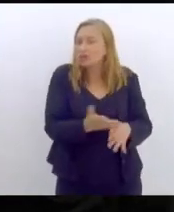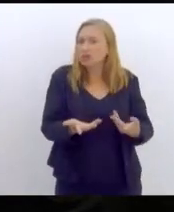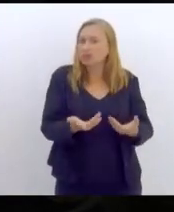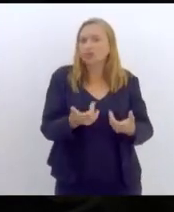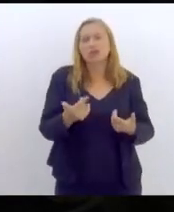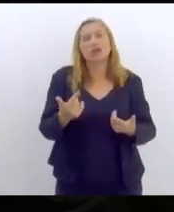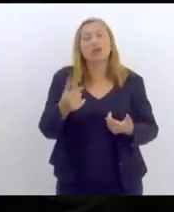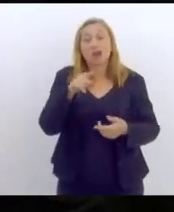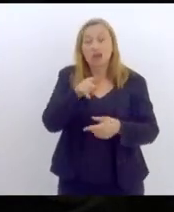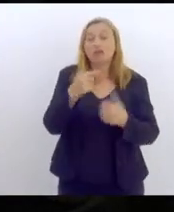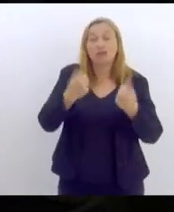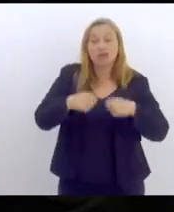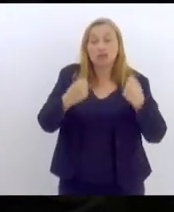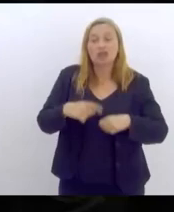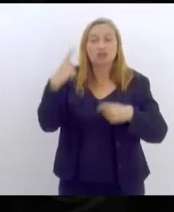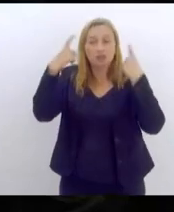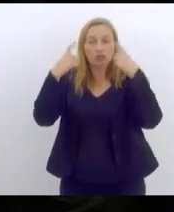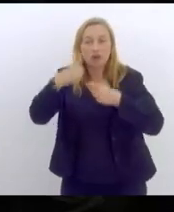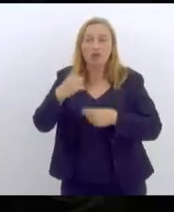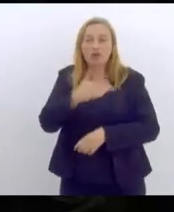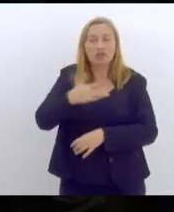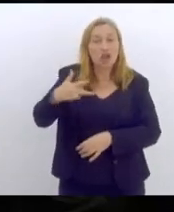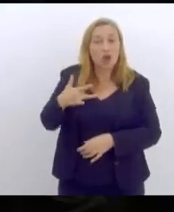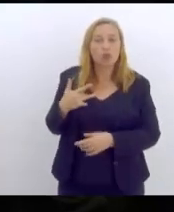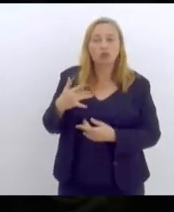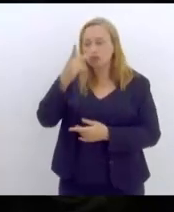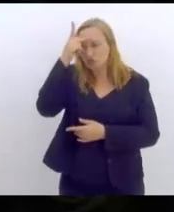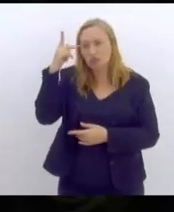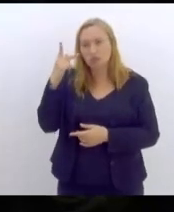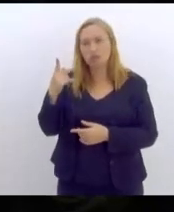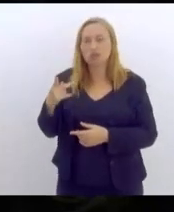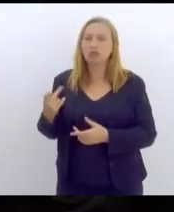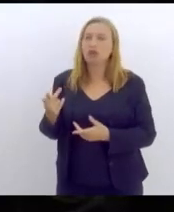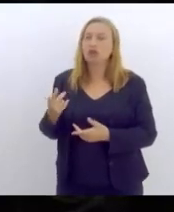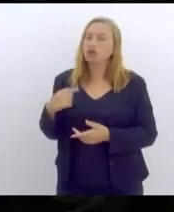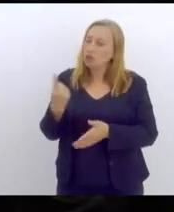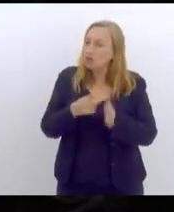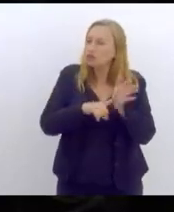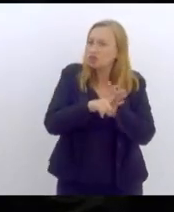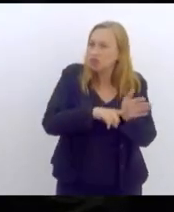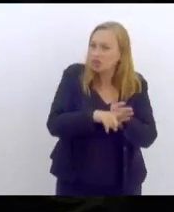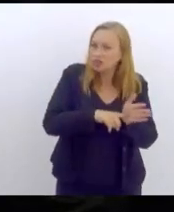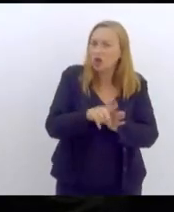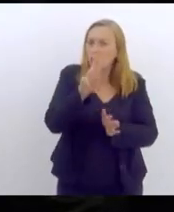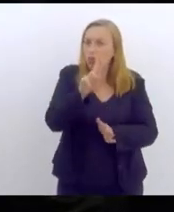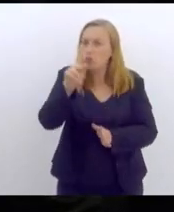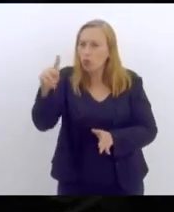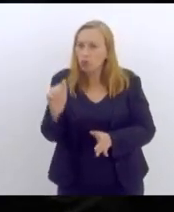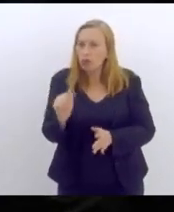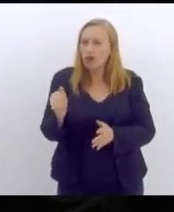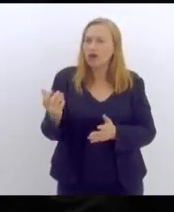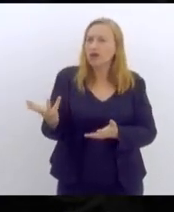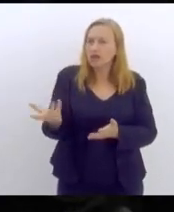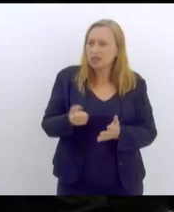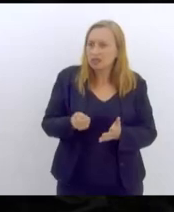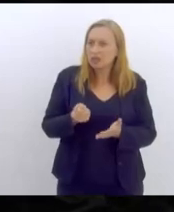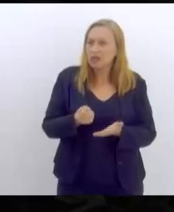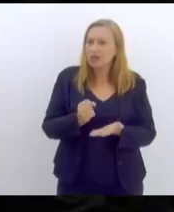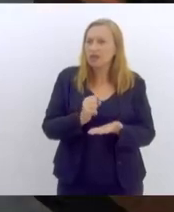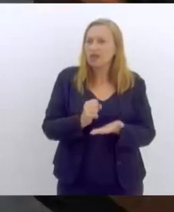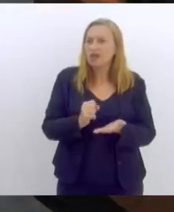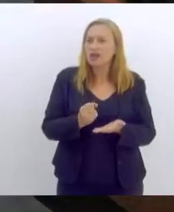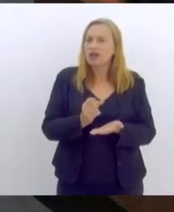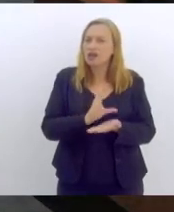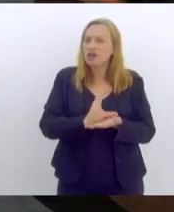daquele município, que não funciona. E eu, por diversas vezes, fiscalizando a UPA daquele município, por receber verba estadual, presidente.